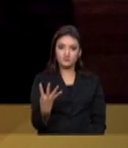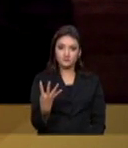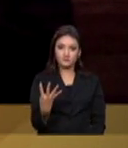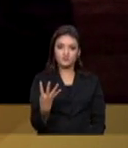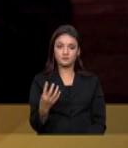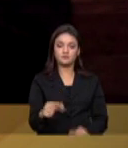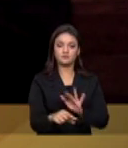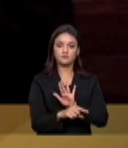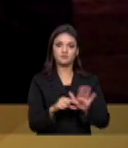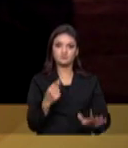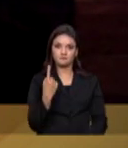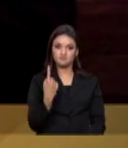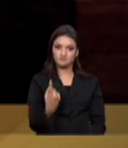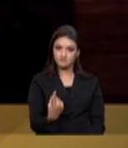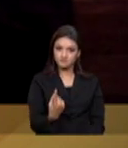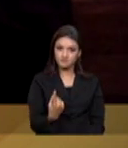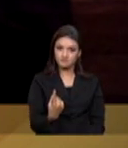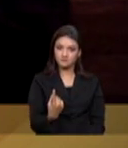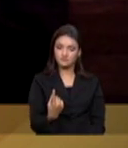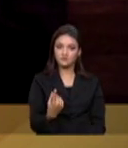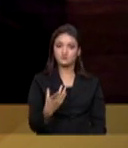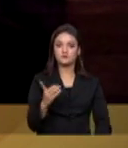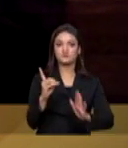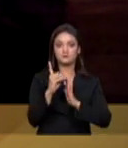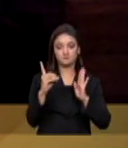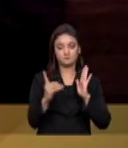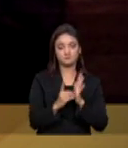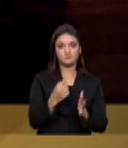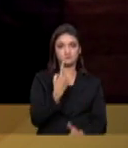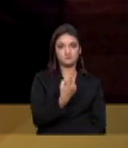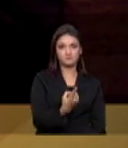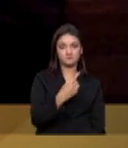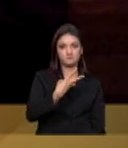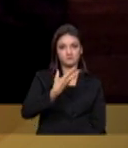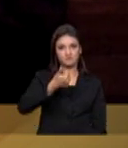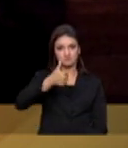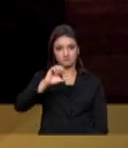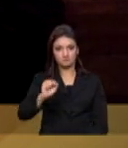palavras primeiro 1.300